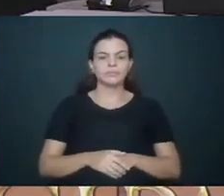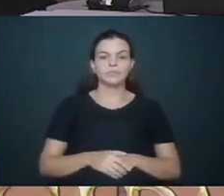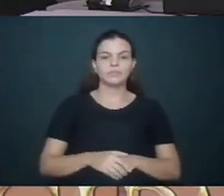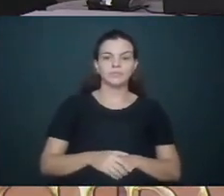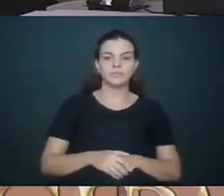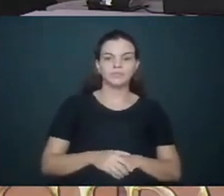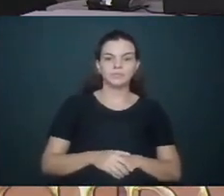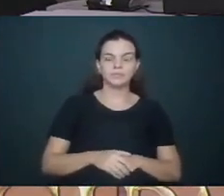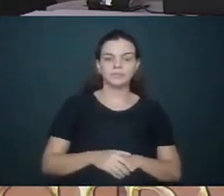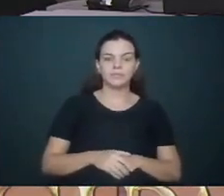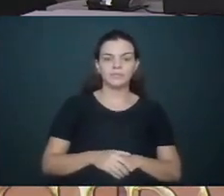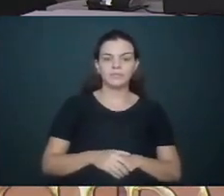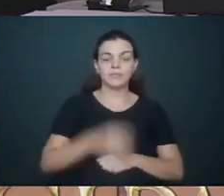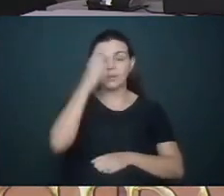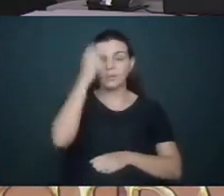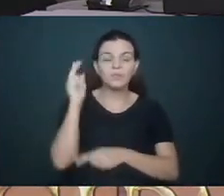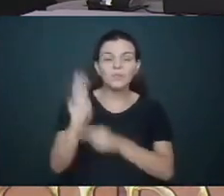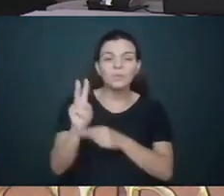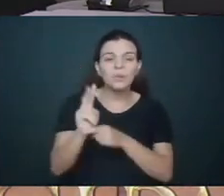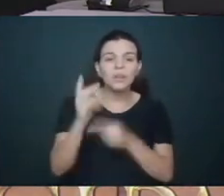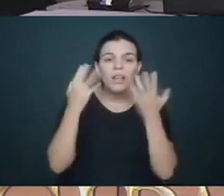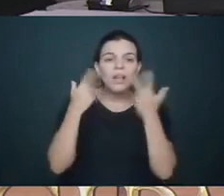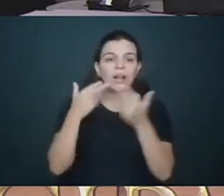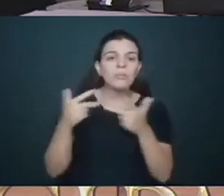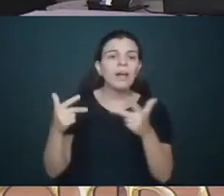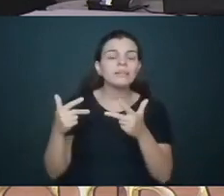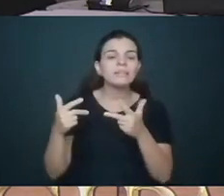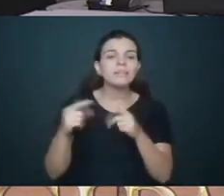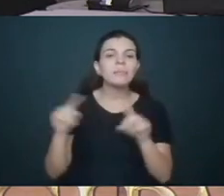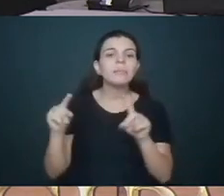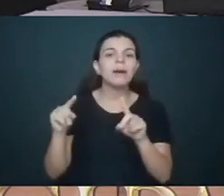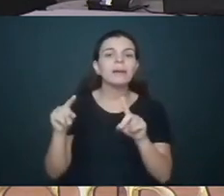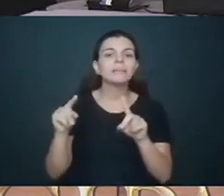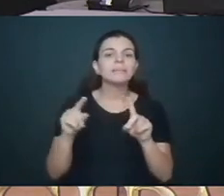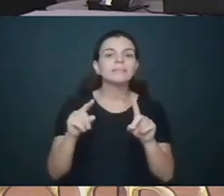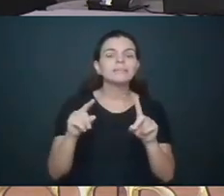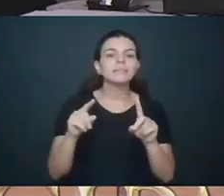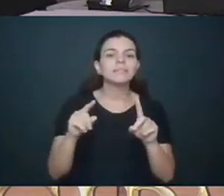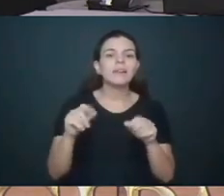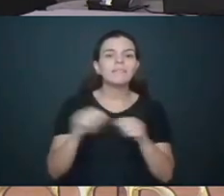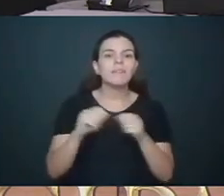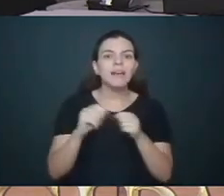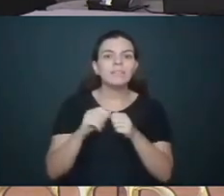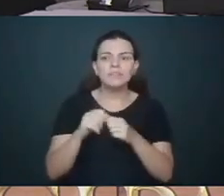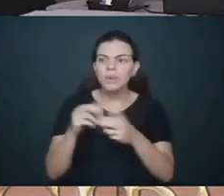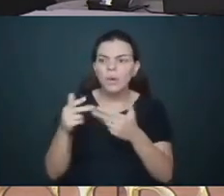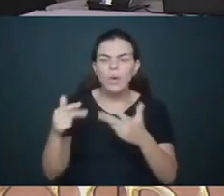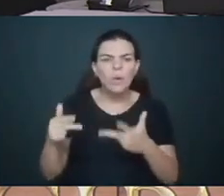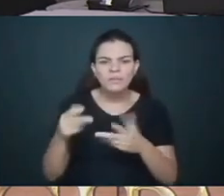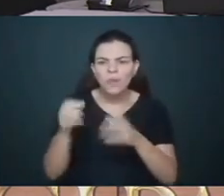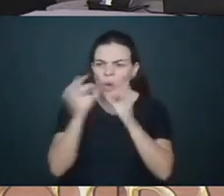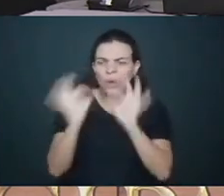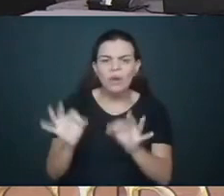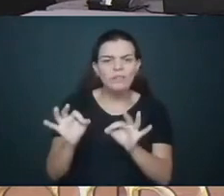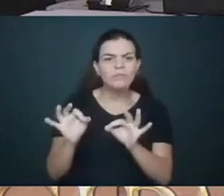que protege os animais e faz coisas absurdas com o animal e acha que está protegendo. Então tem que conhecer o